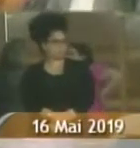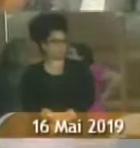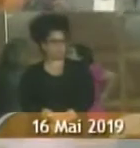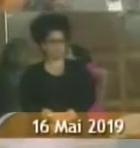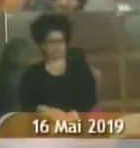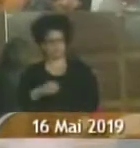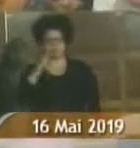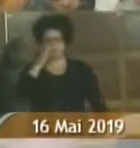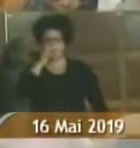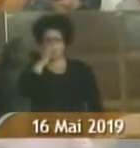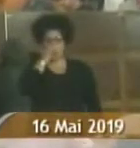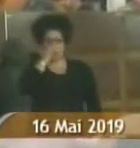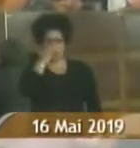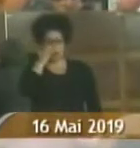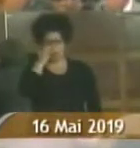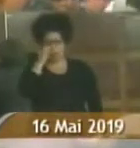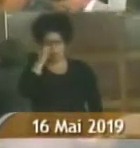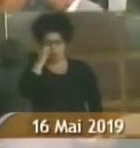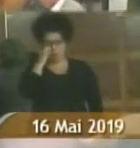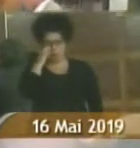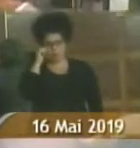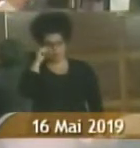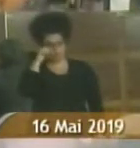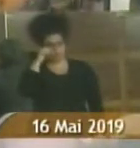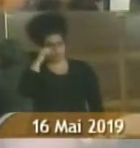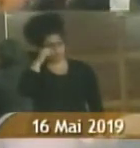Vereador Elinho, por gentileza.